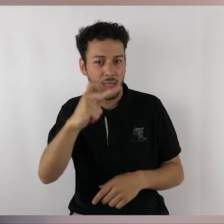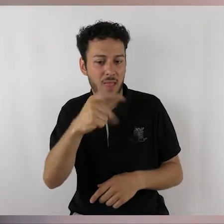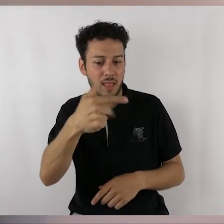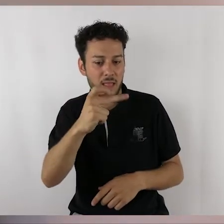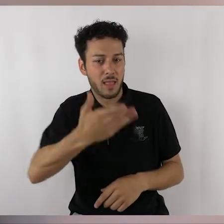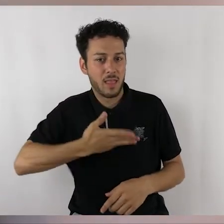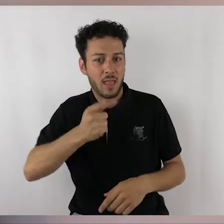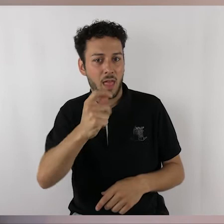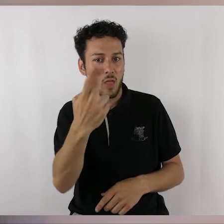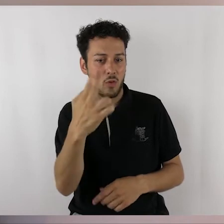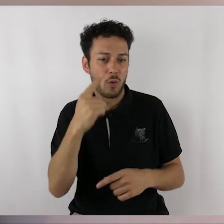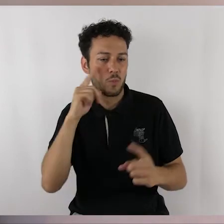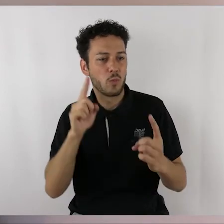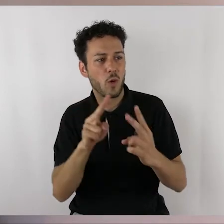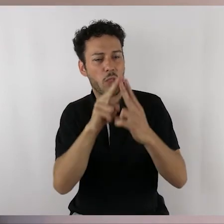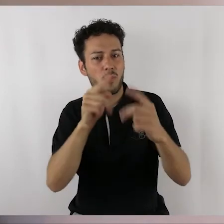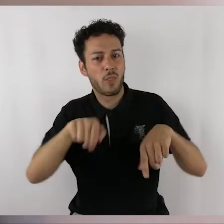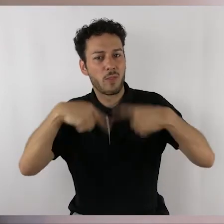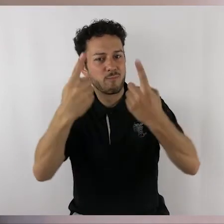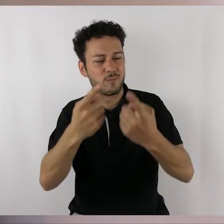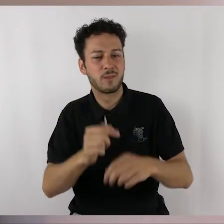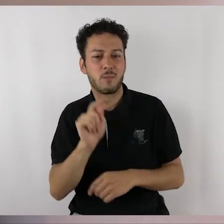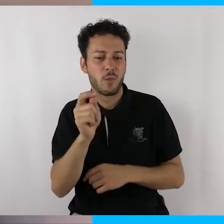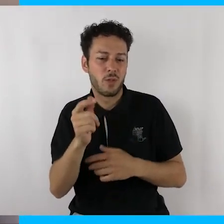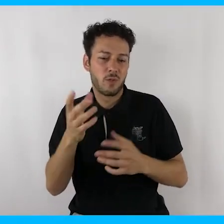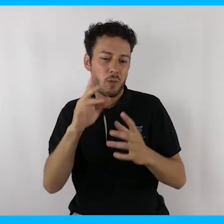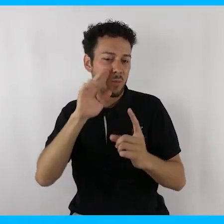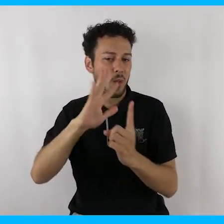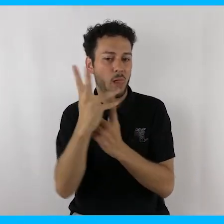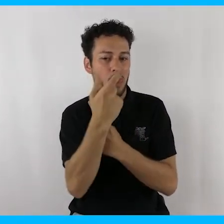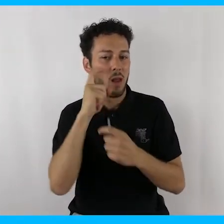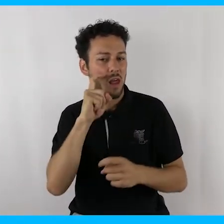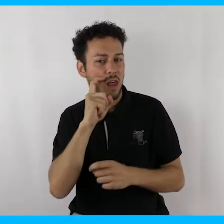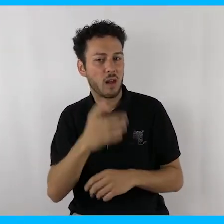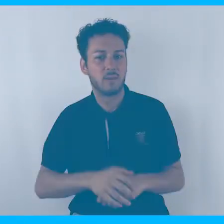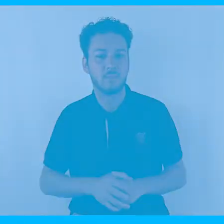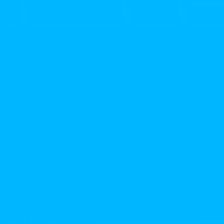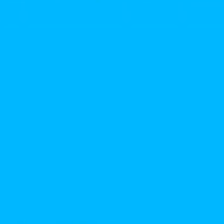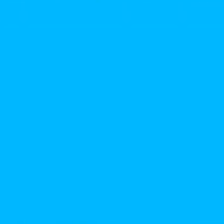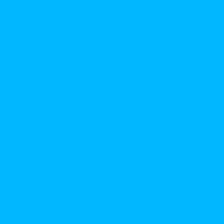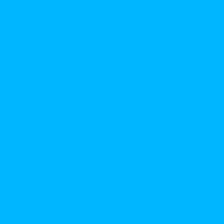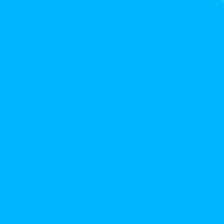sou a Joana o e voltamos encontrar nenhum próximo minuto prático é